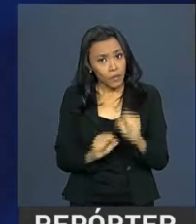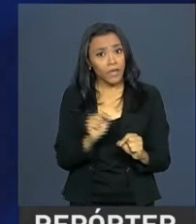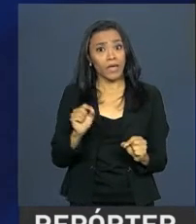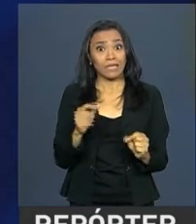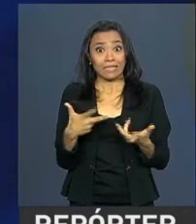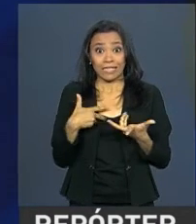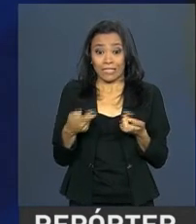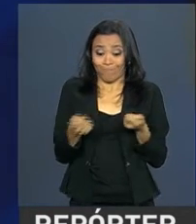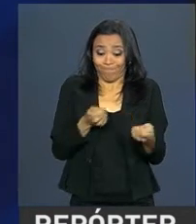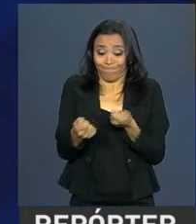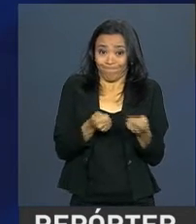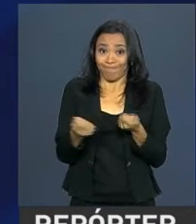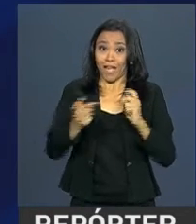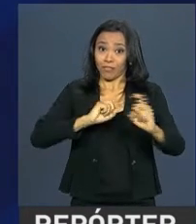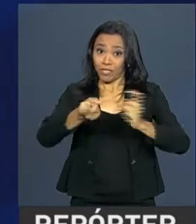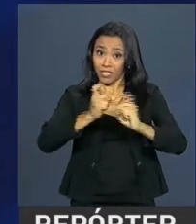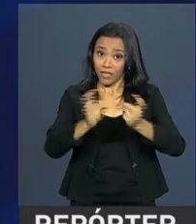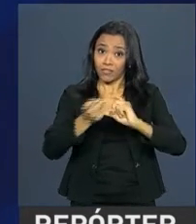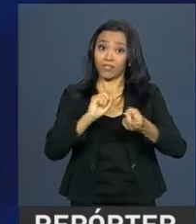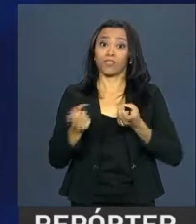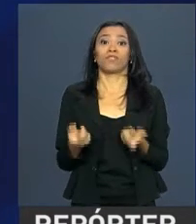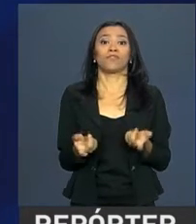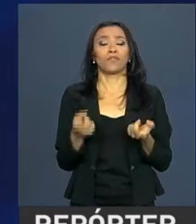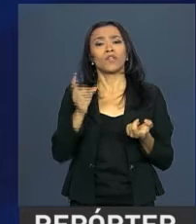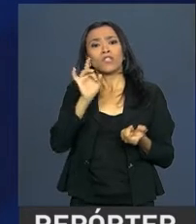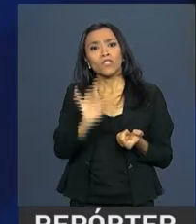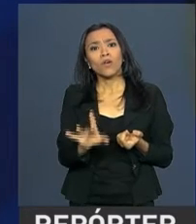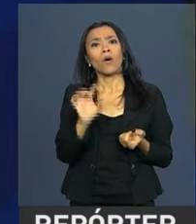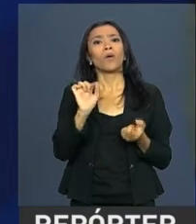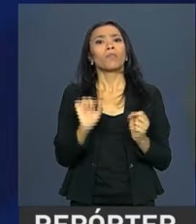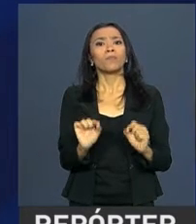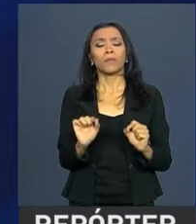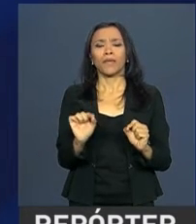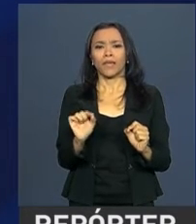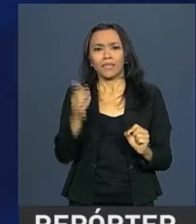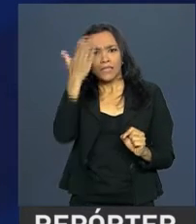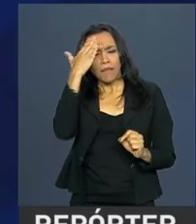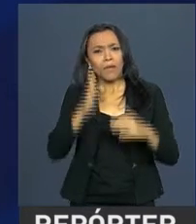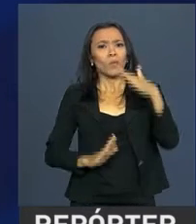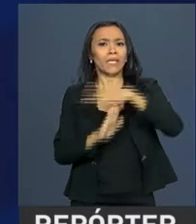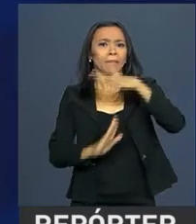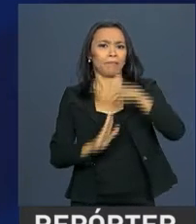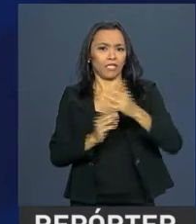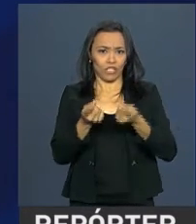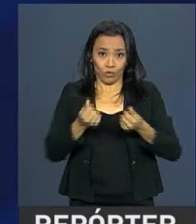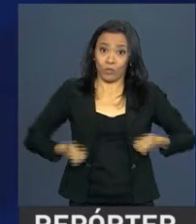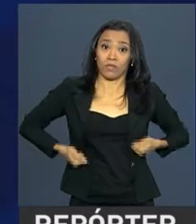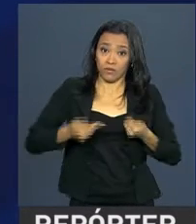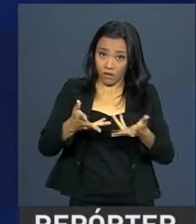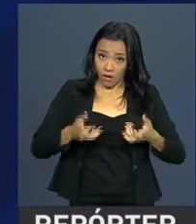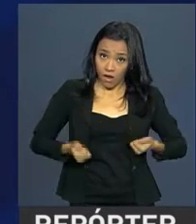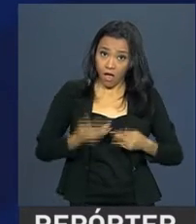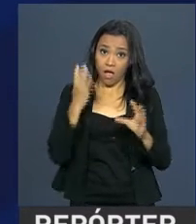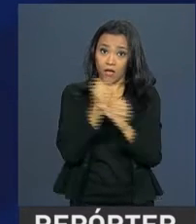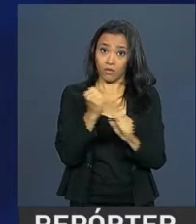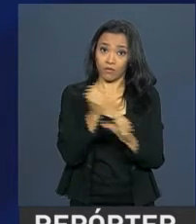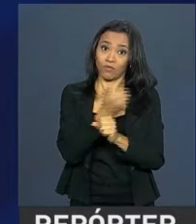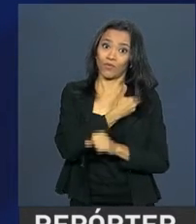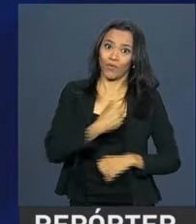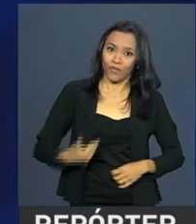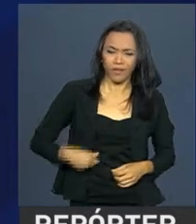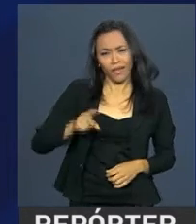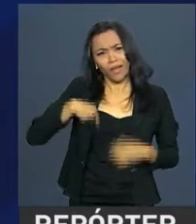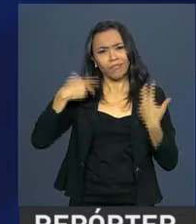aperto administrativo, um endurecimento administrativo, basta verificar a questão do teto dos gastos públicos, né? Que é uma medida